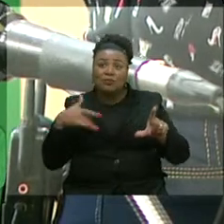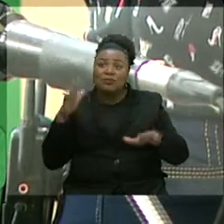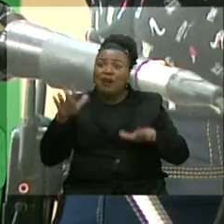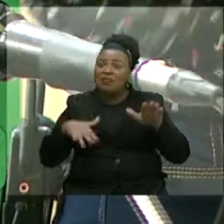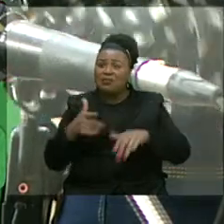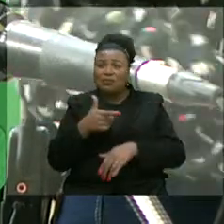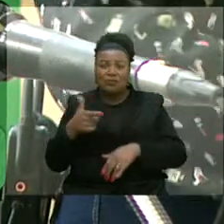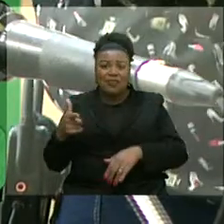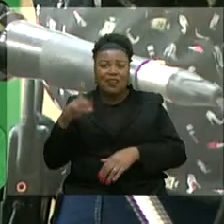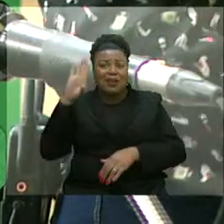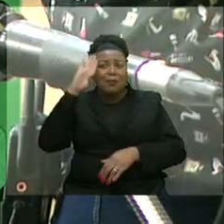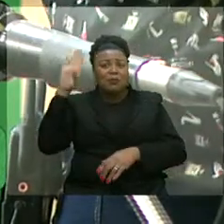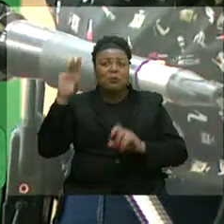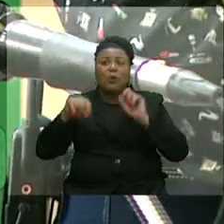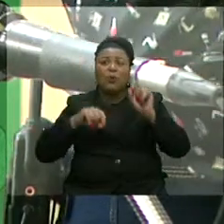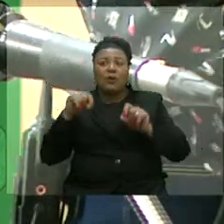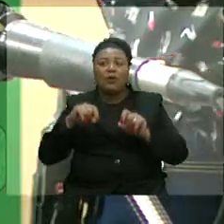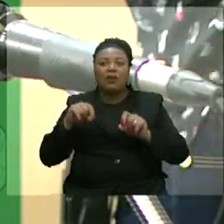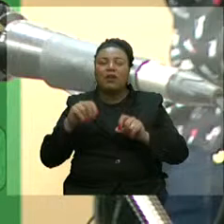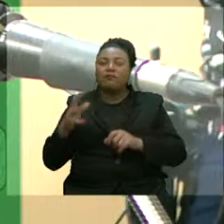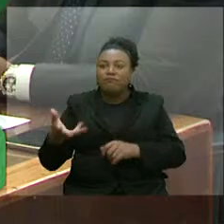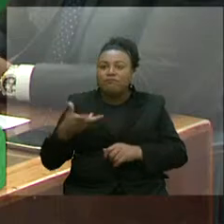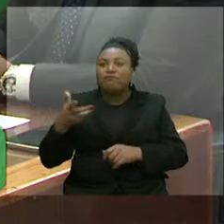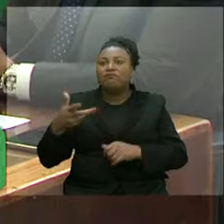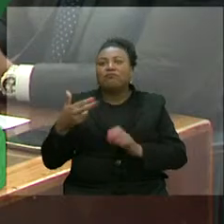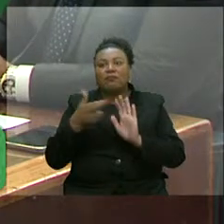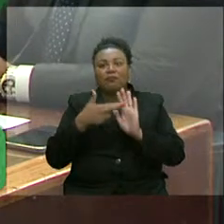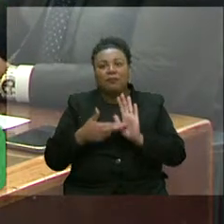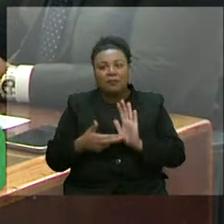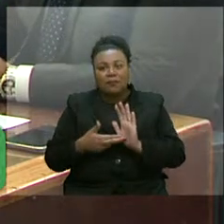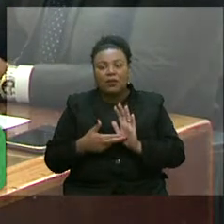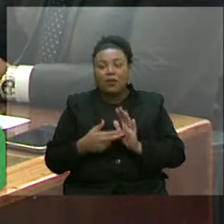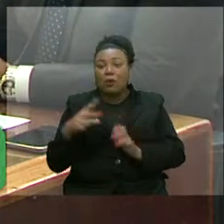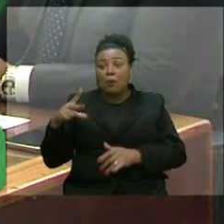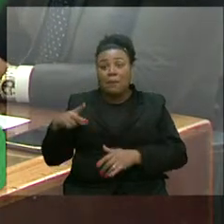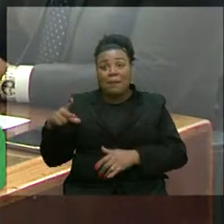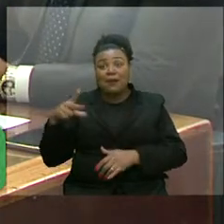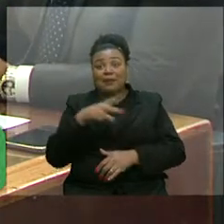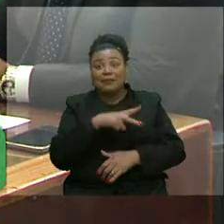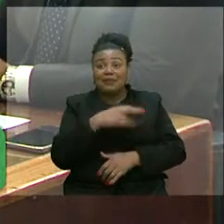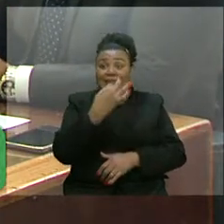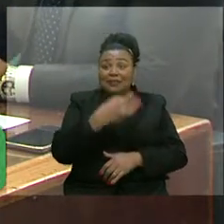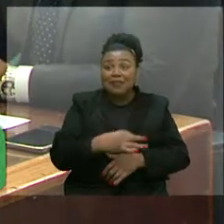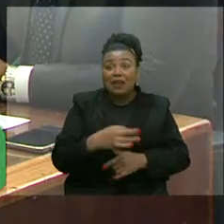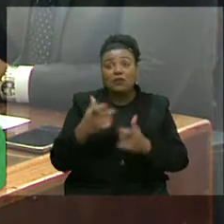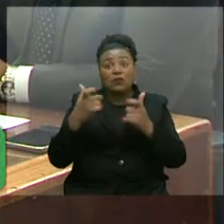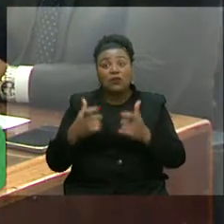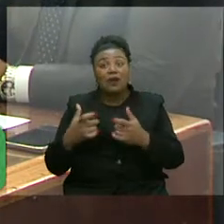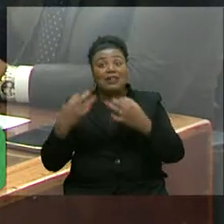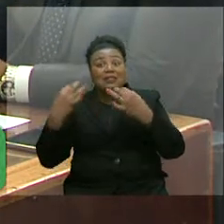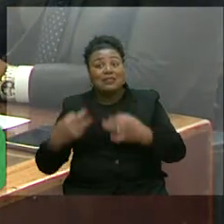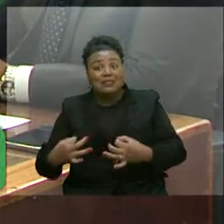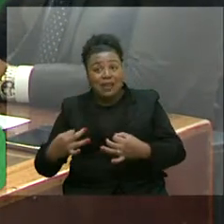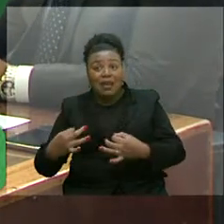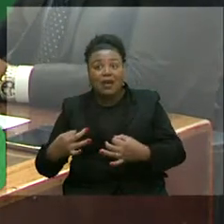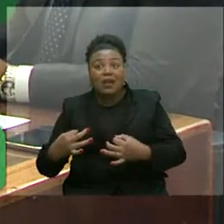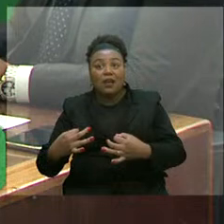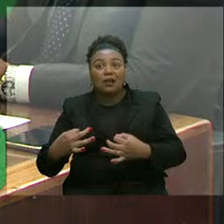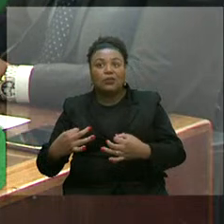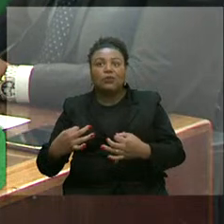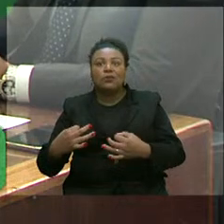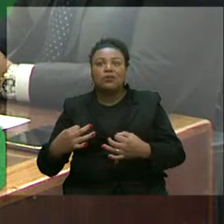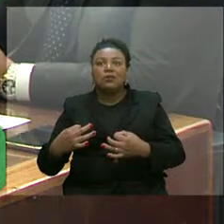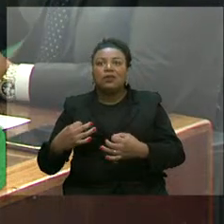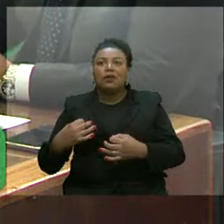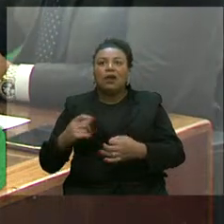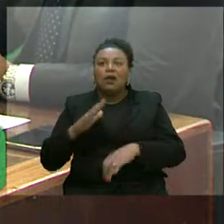não é isso. E, principalmente, essa questão de otimizar a regulação. O paciente certo, no local certo, e, felizmente,